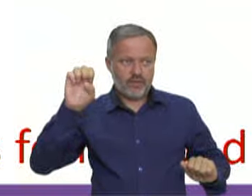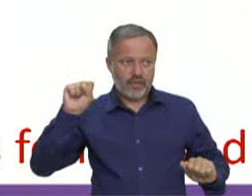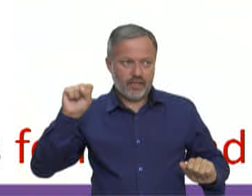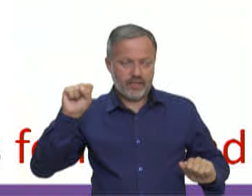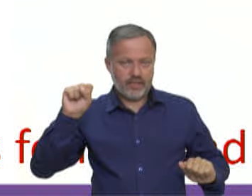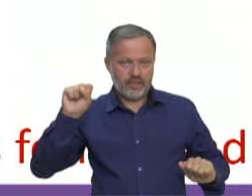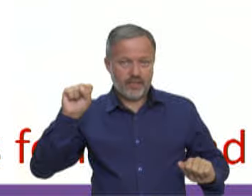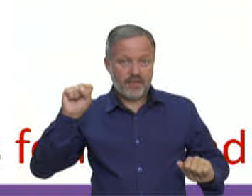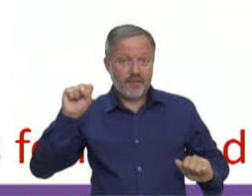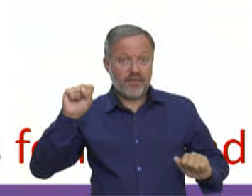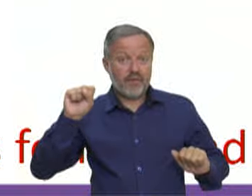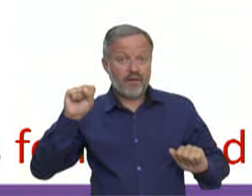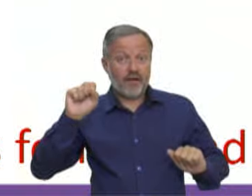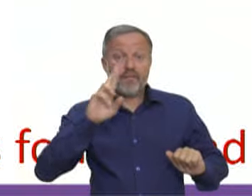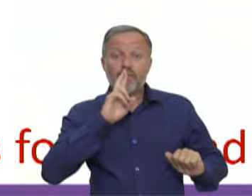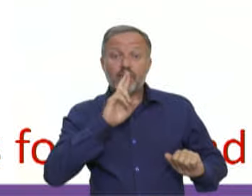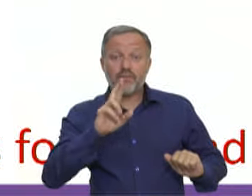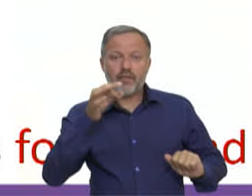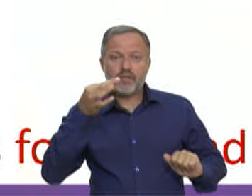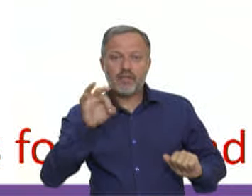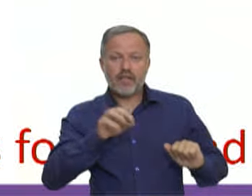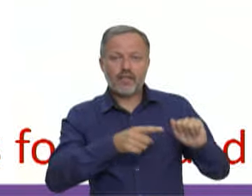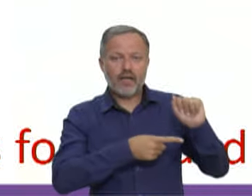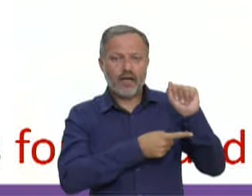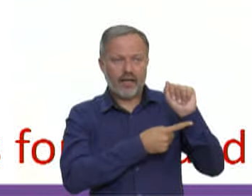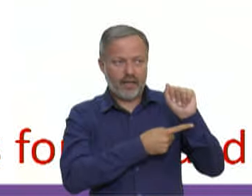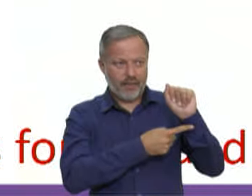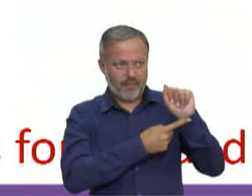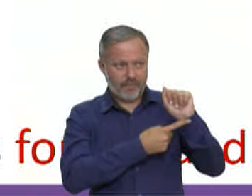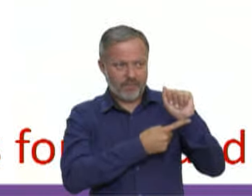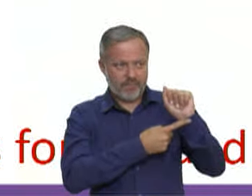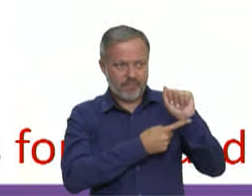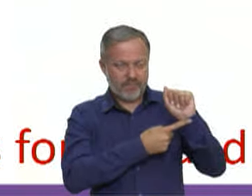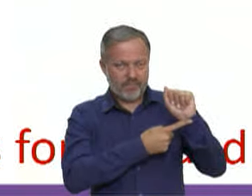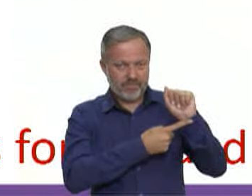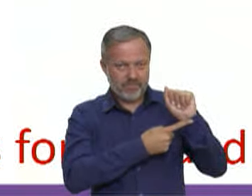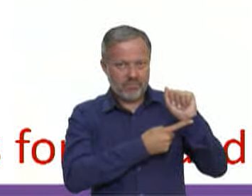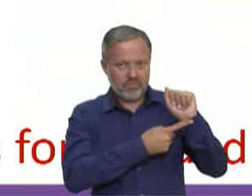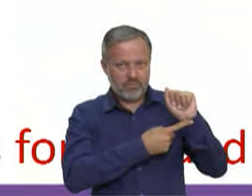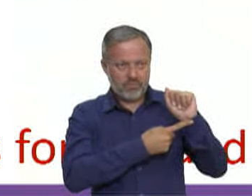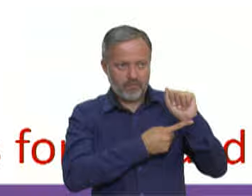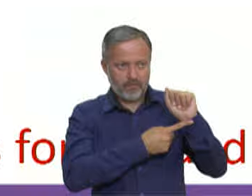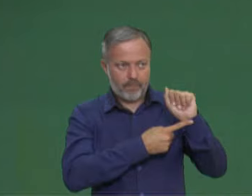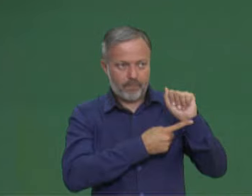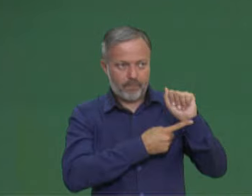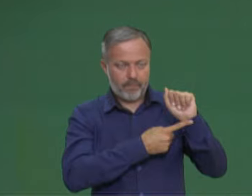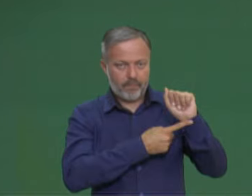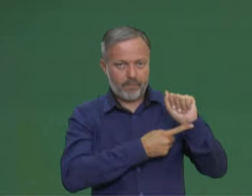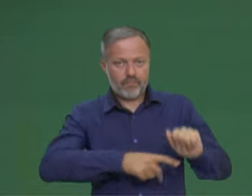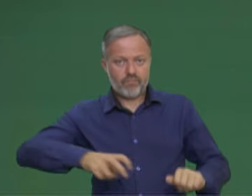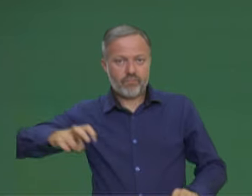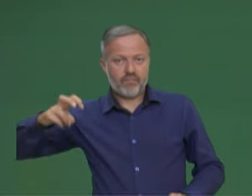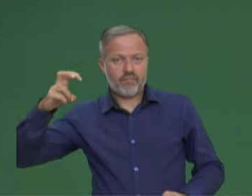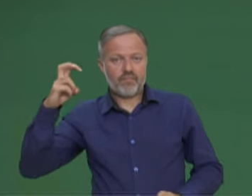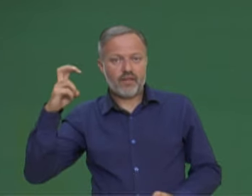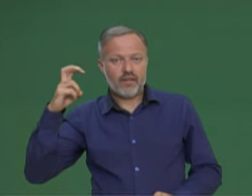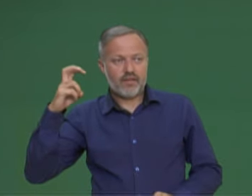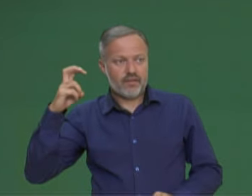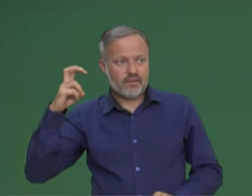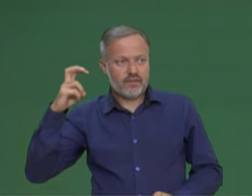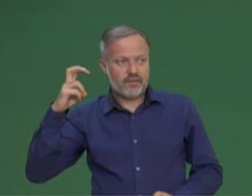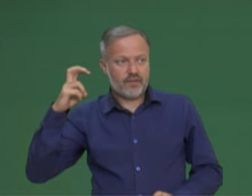questão 4. É ustedes, mas a região é diferente e a formalidade e informalidade muda aí também, certo? E ele